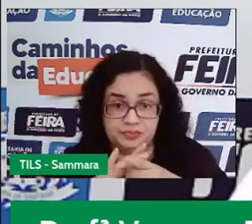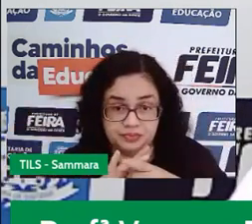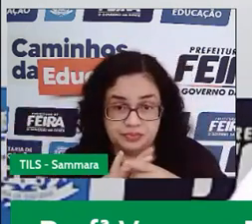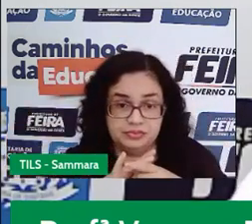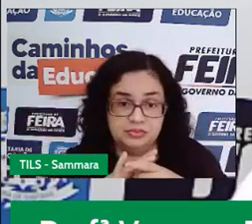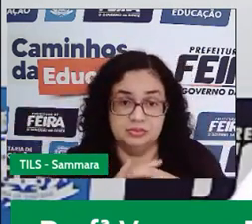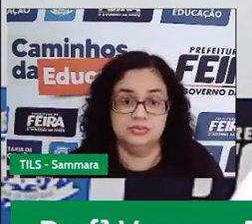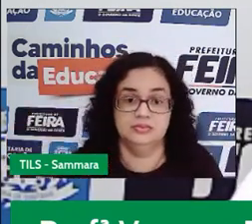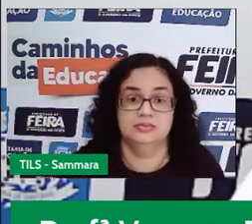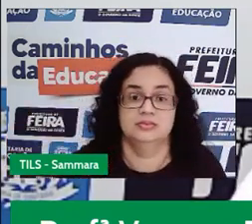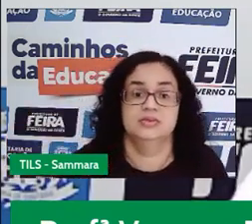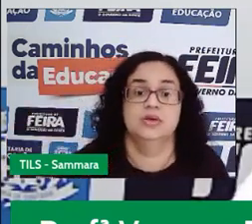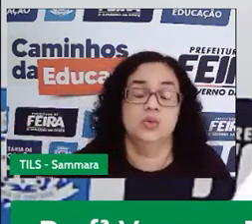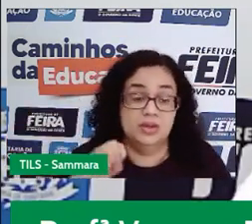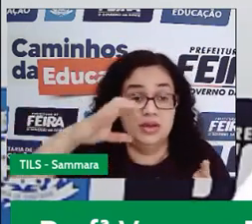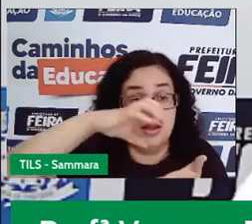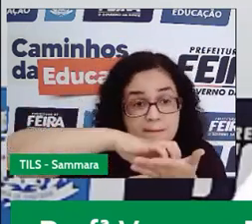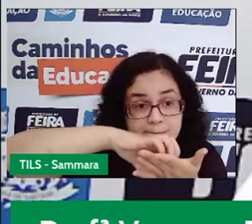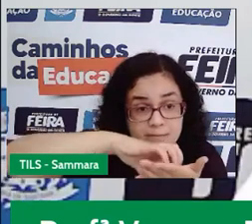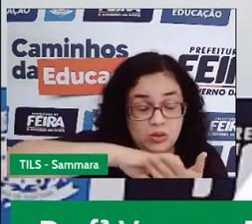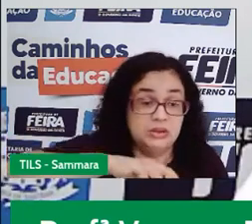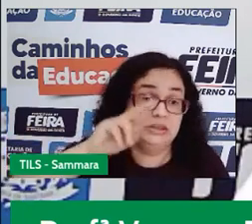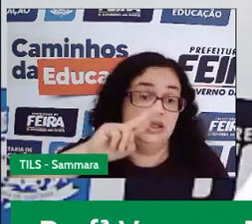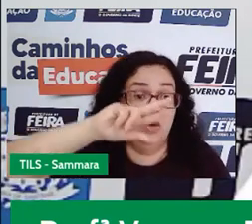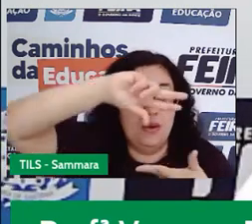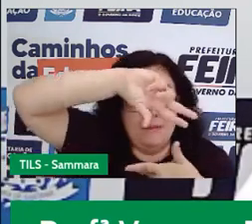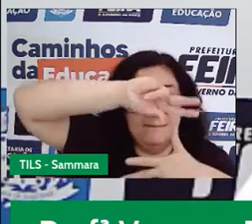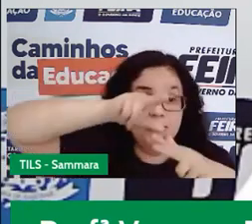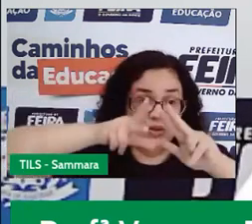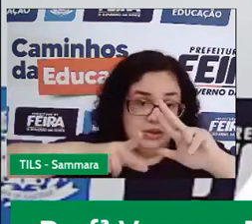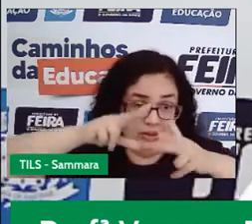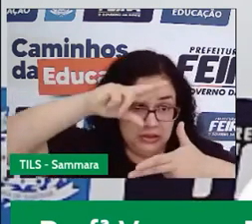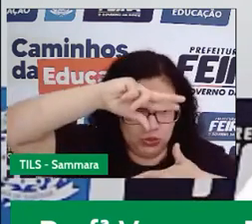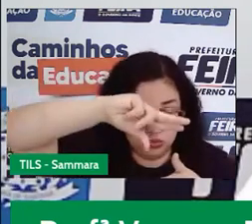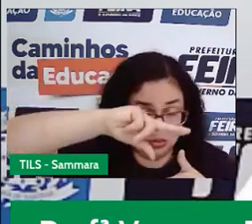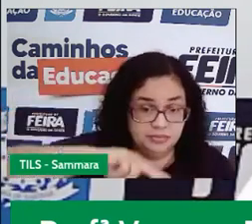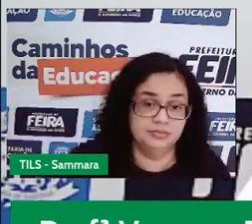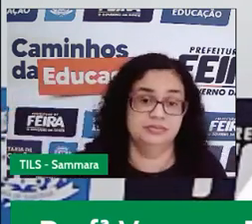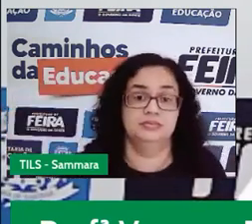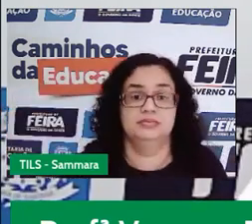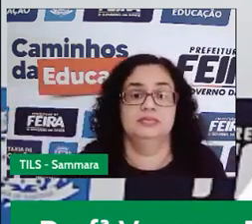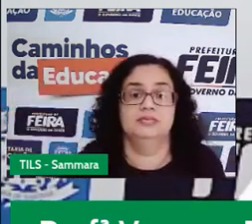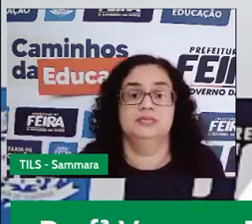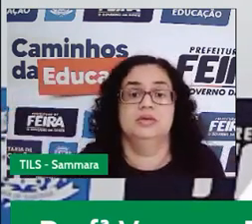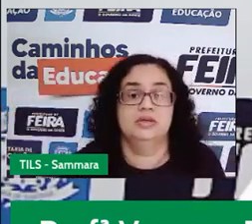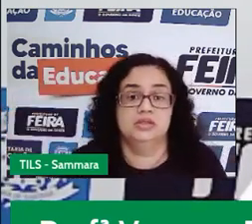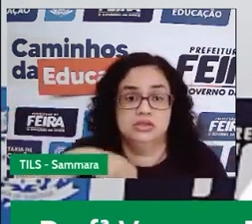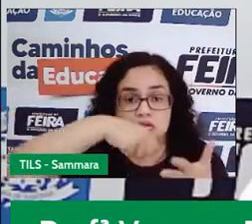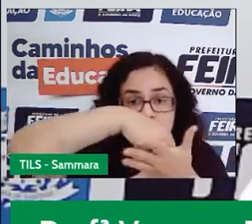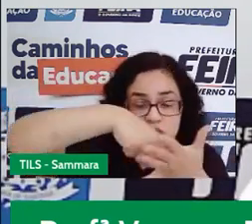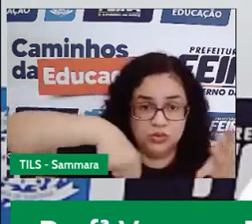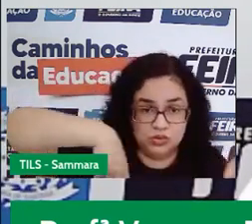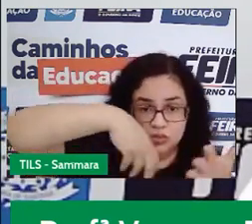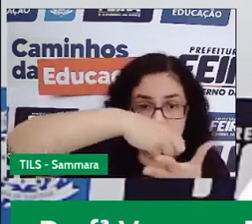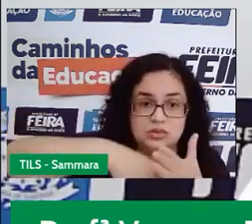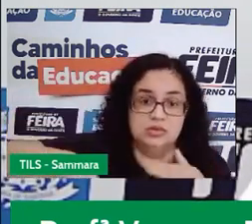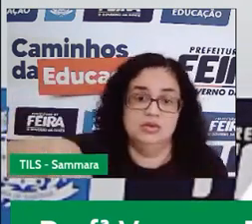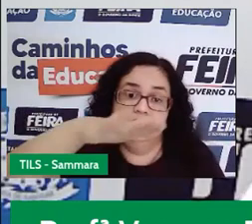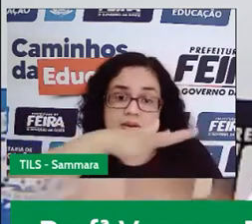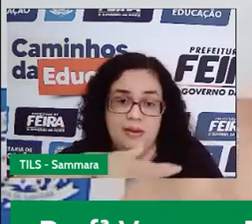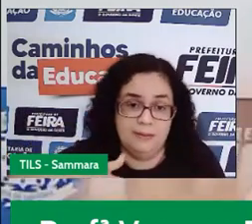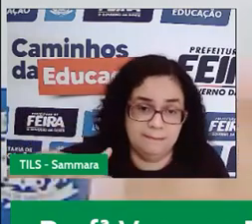pode agora responder a atividade ó que a sua própria Professor preparou A partir dessa vídeo aula